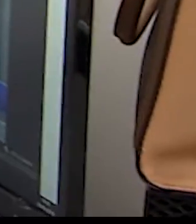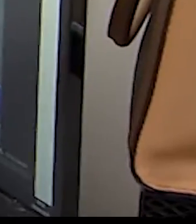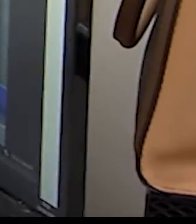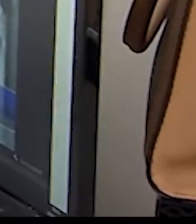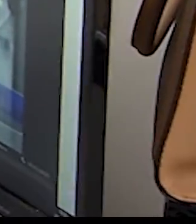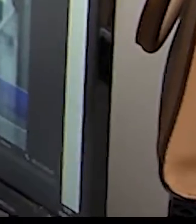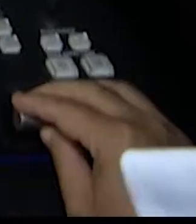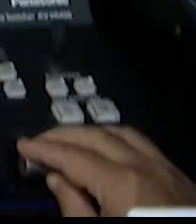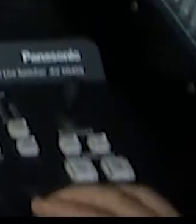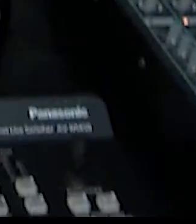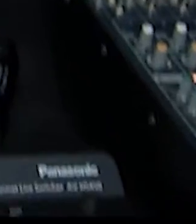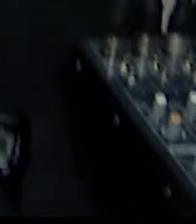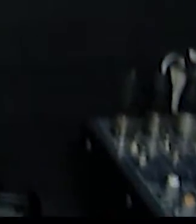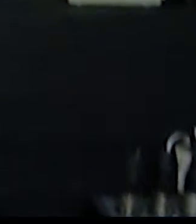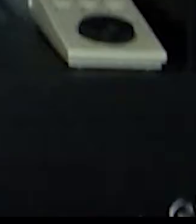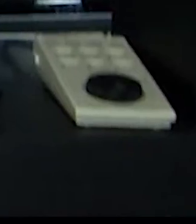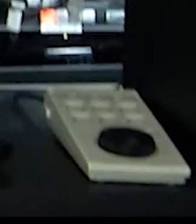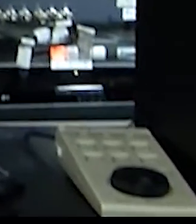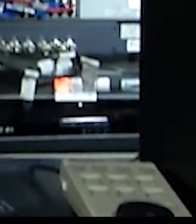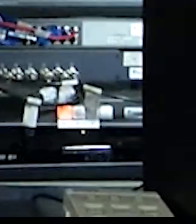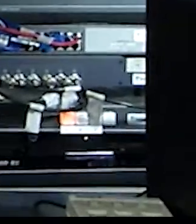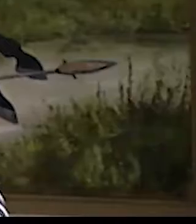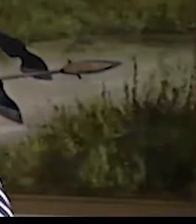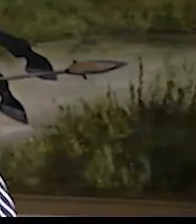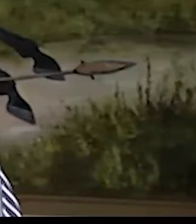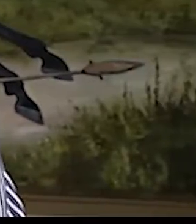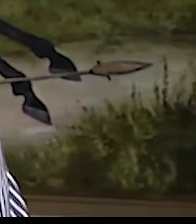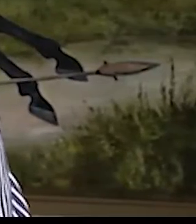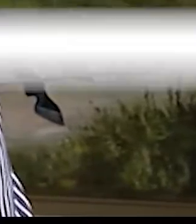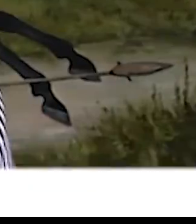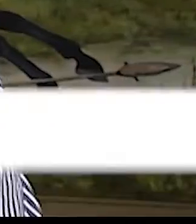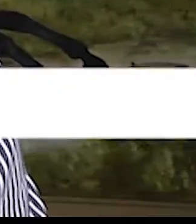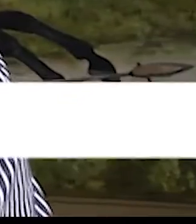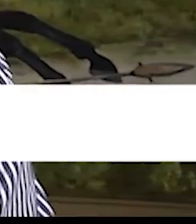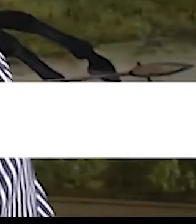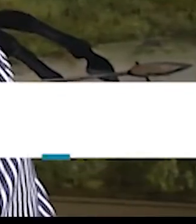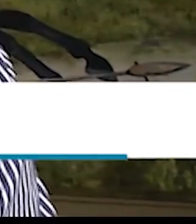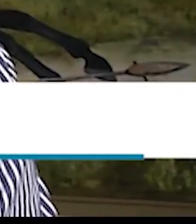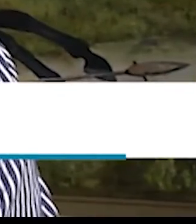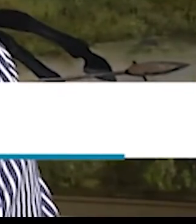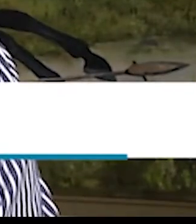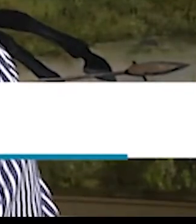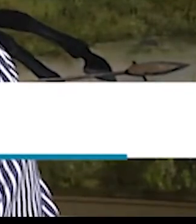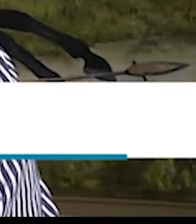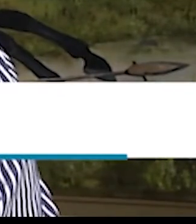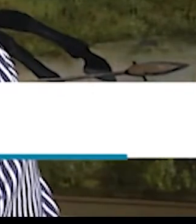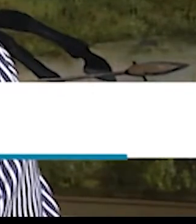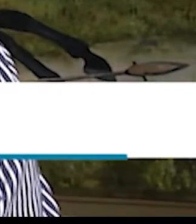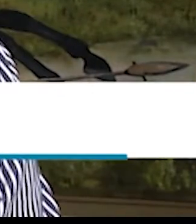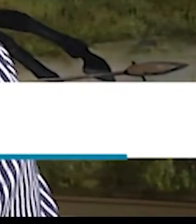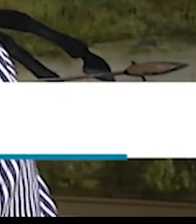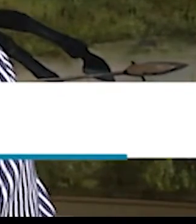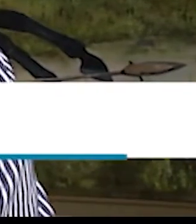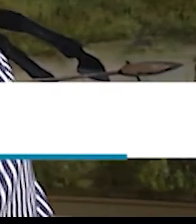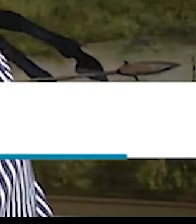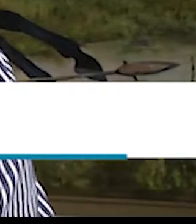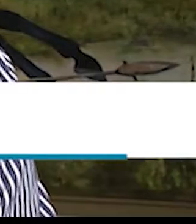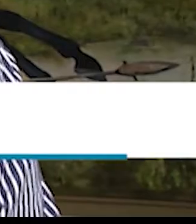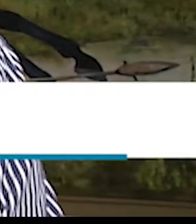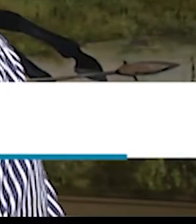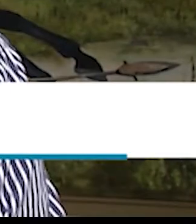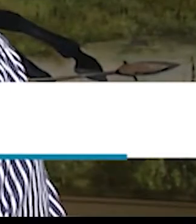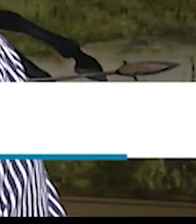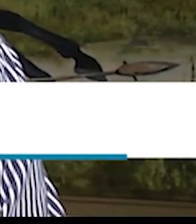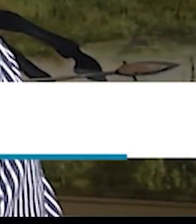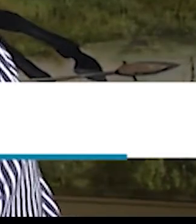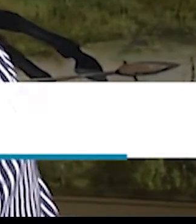identidade sociocultural de Mato Grosso do Sul. TV Assembleia é realmente integrar e divulgar as ações dos deputados da Casa